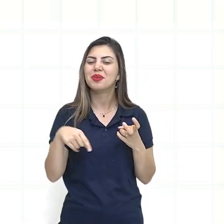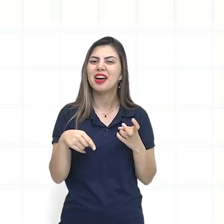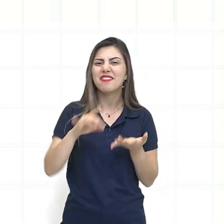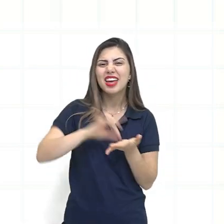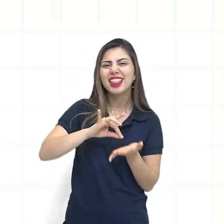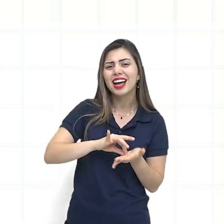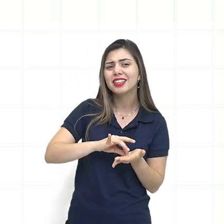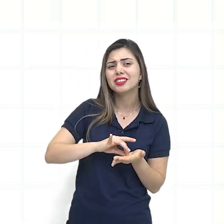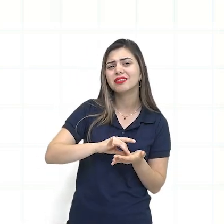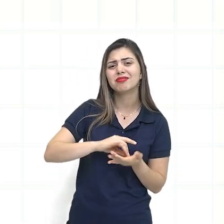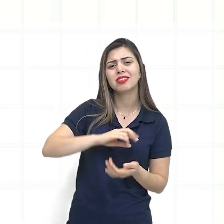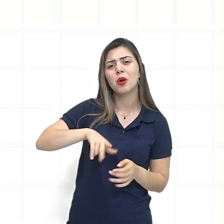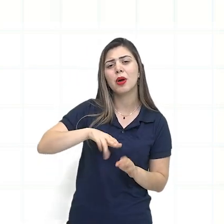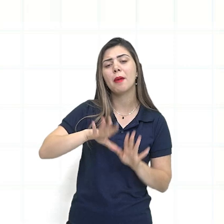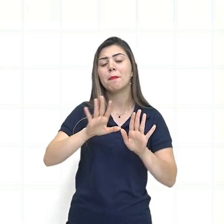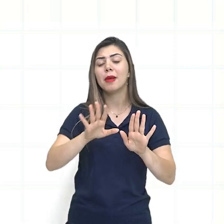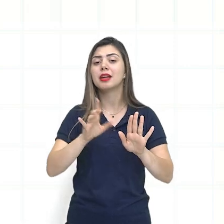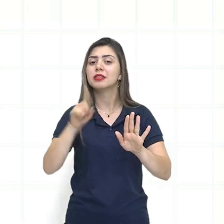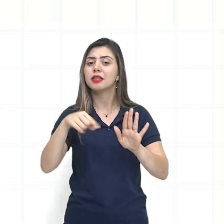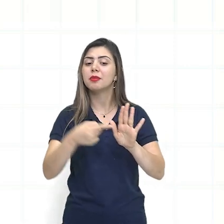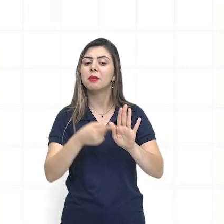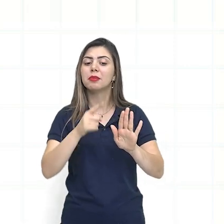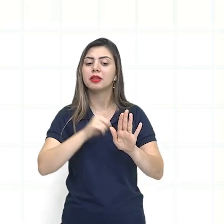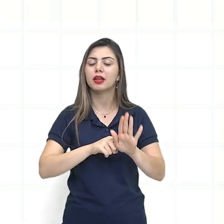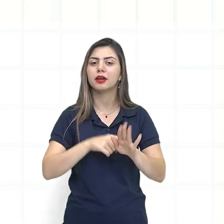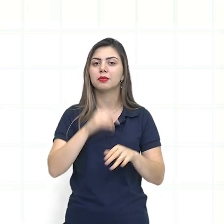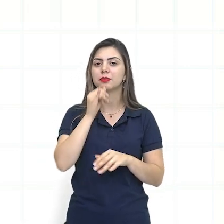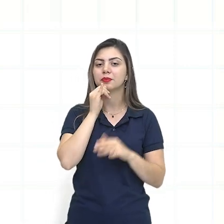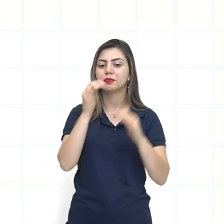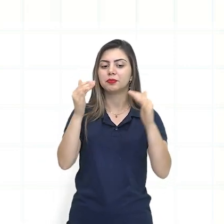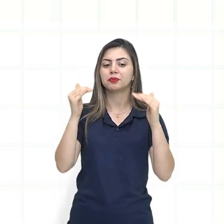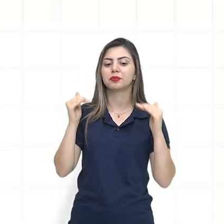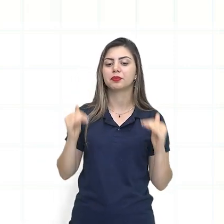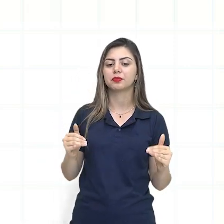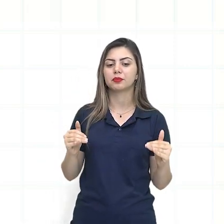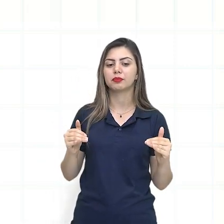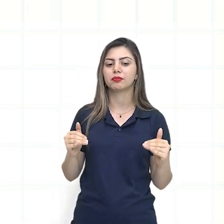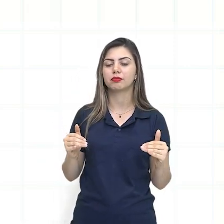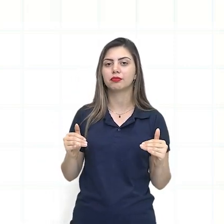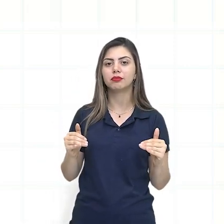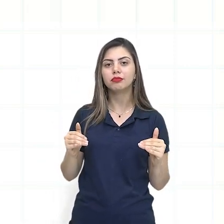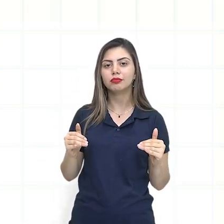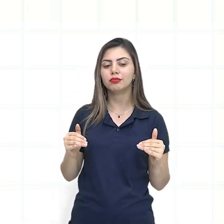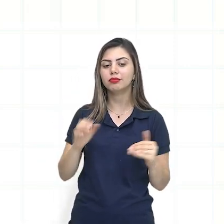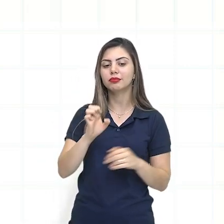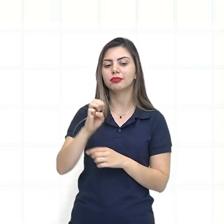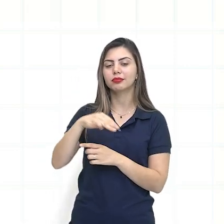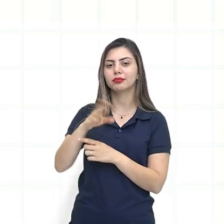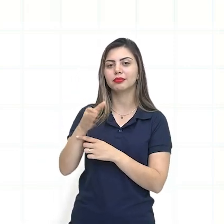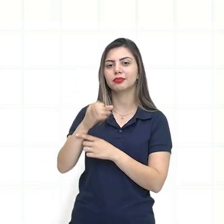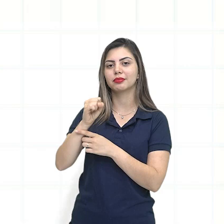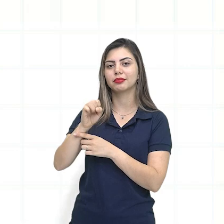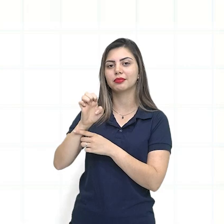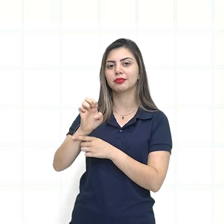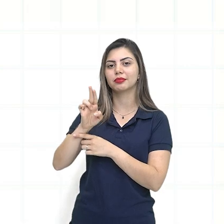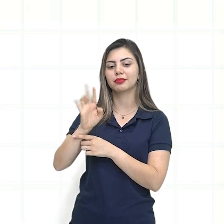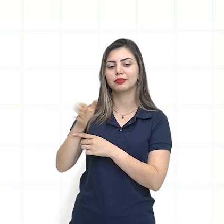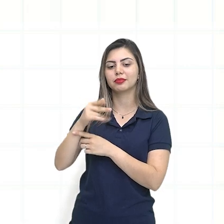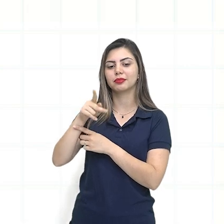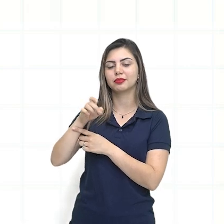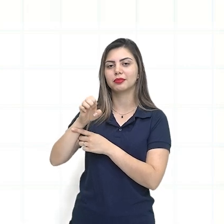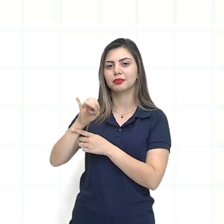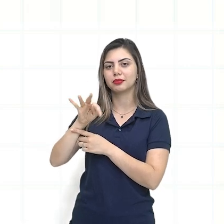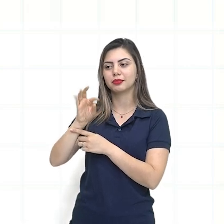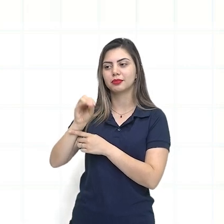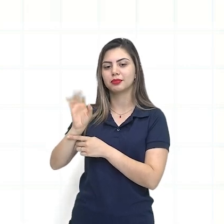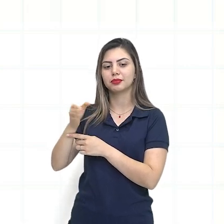metáfora? Em seu peito bate uma pedra. Olha aí, em seu peito bate uma pedra. O que